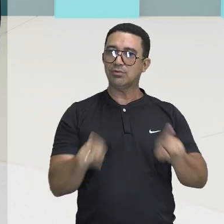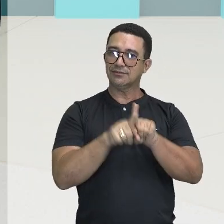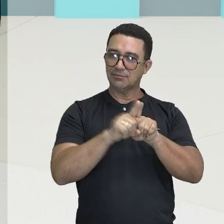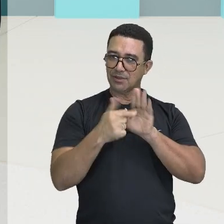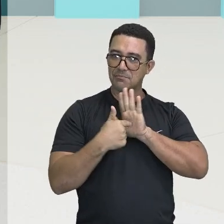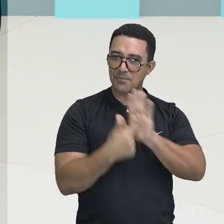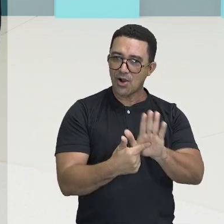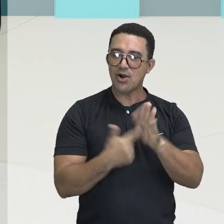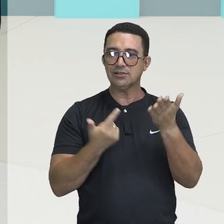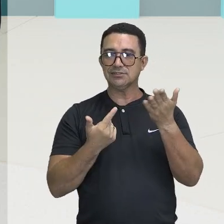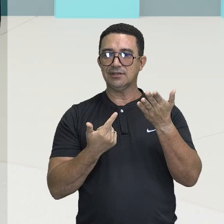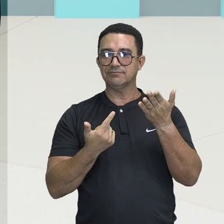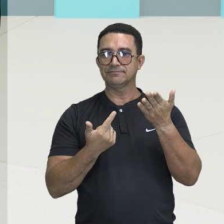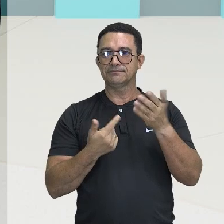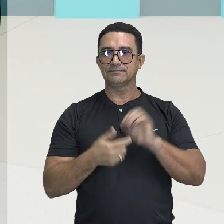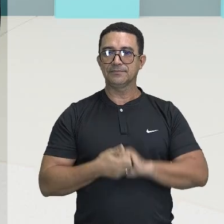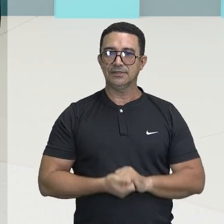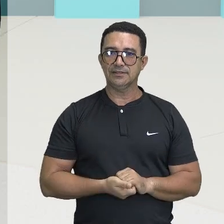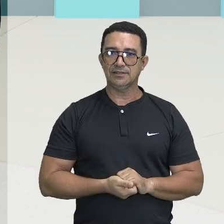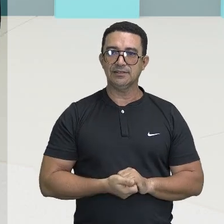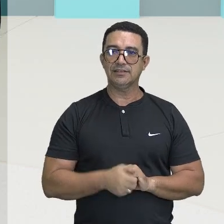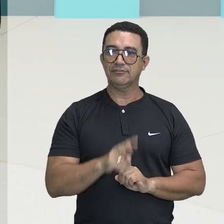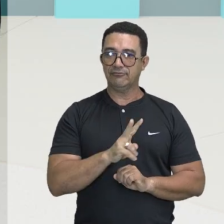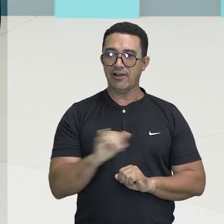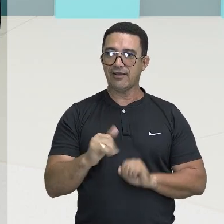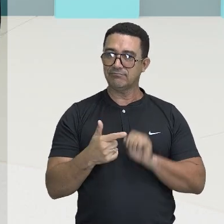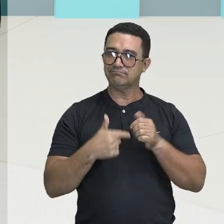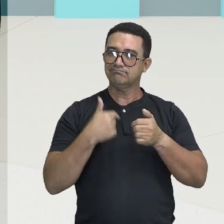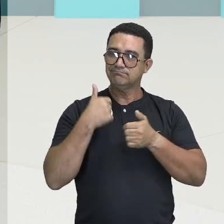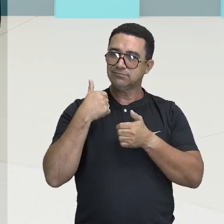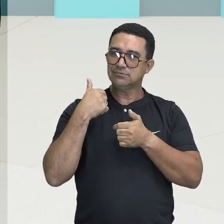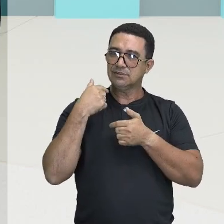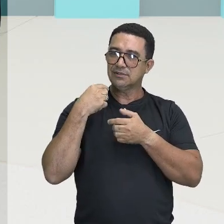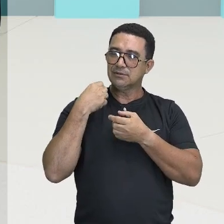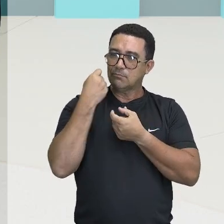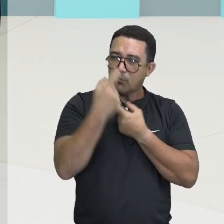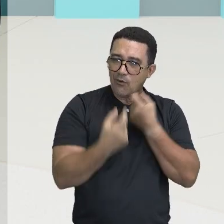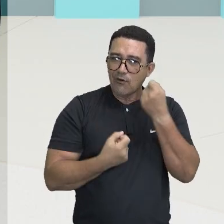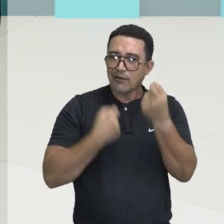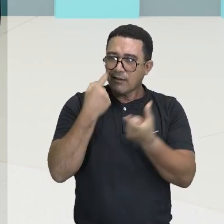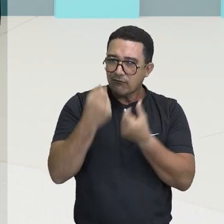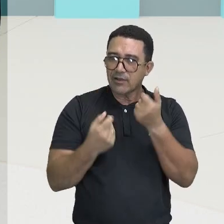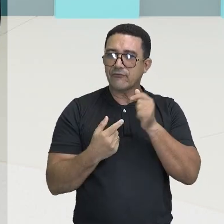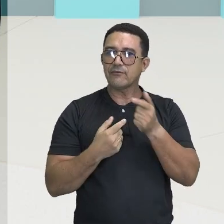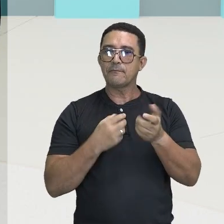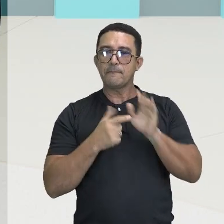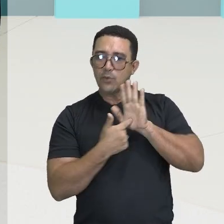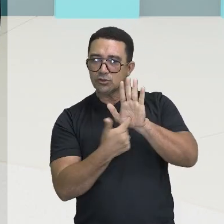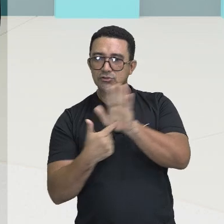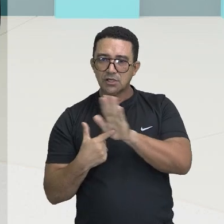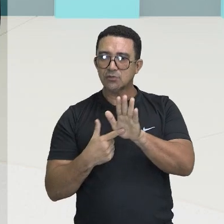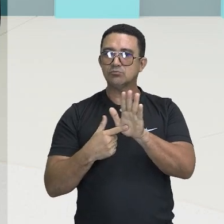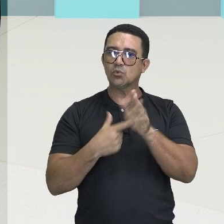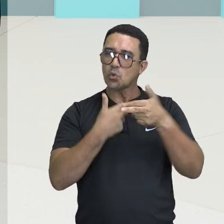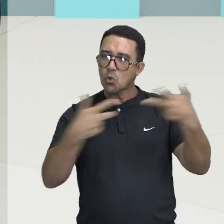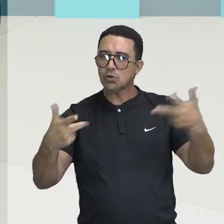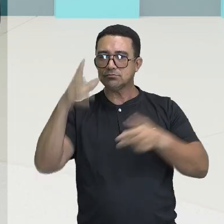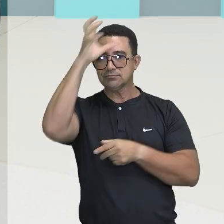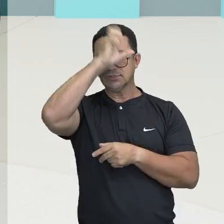expressa, retrata e vai demonstrando o que foi aprendido a cada dia.